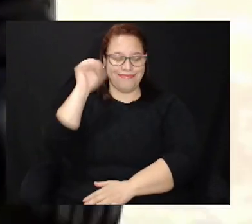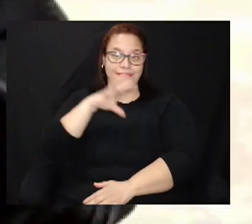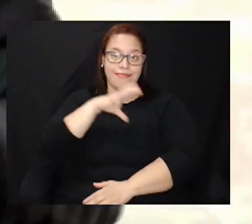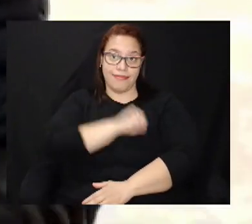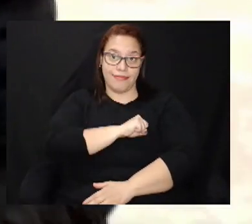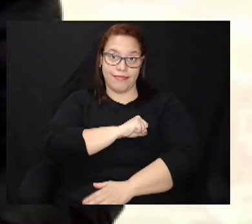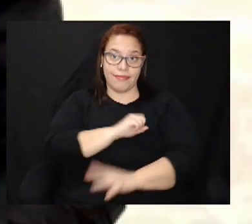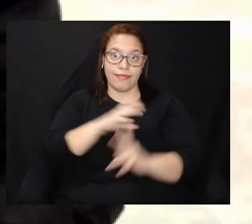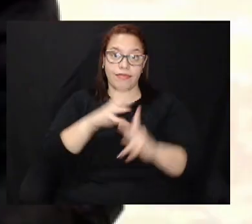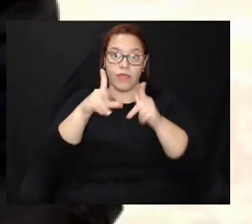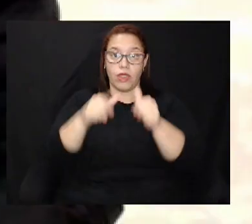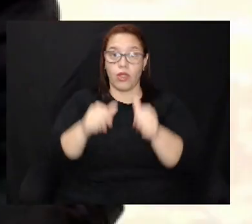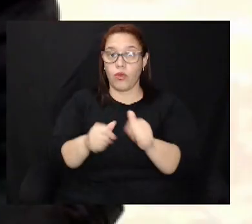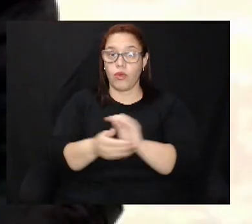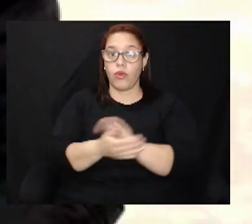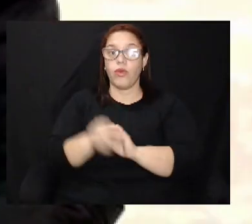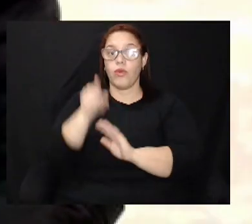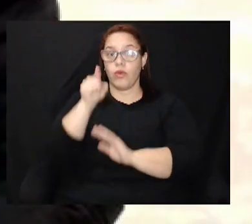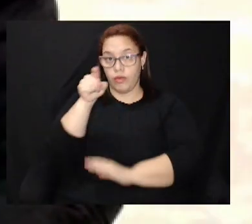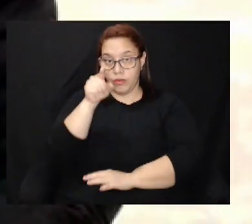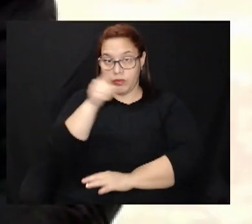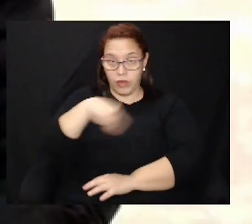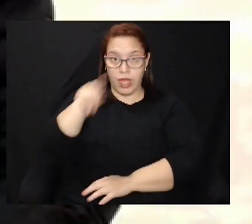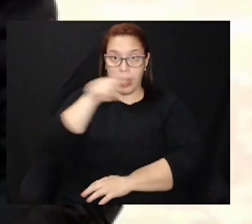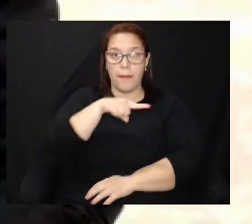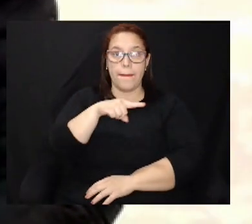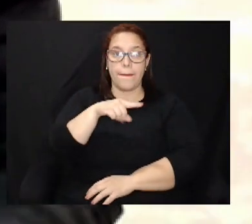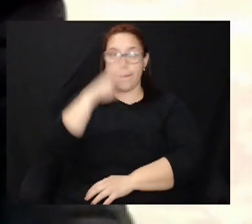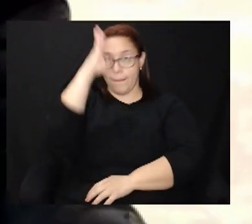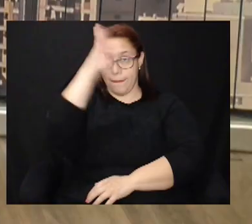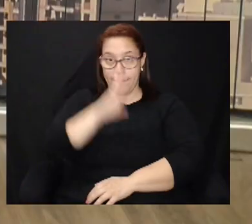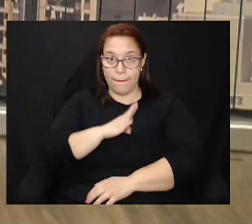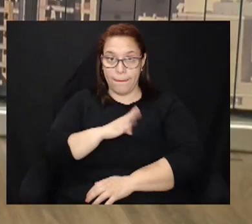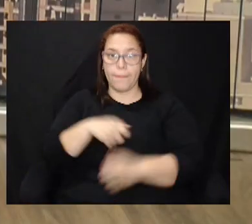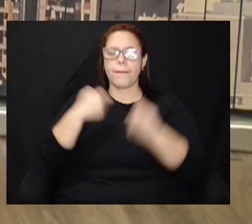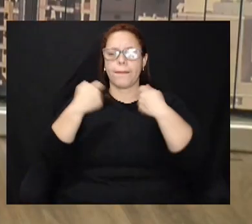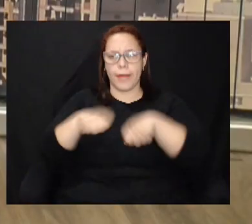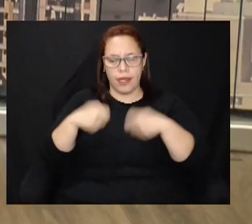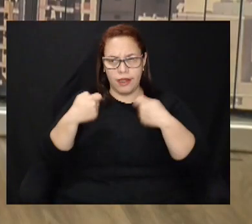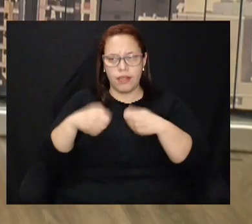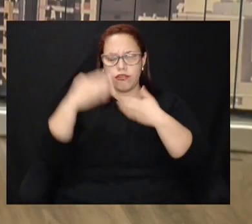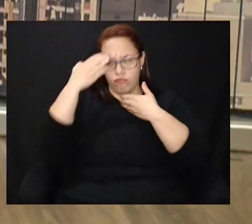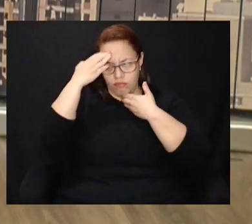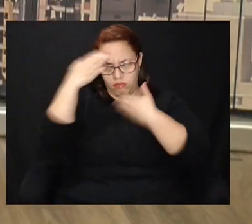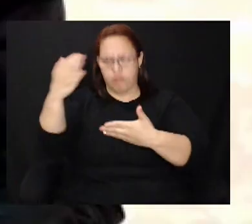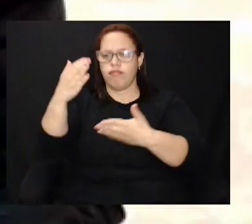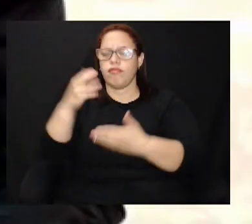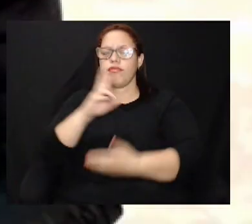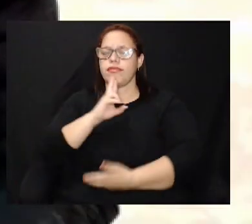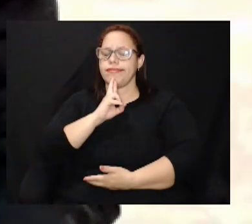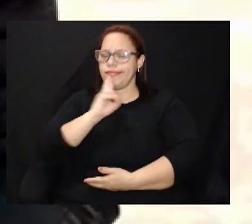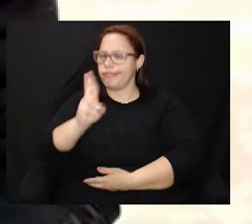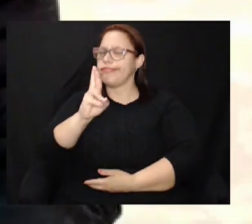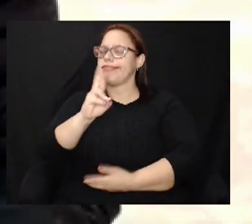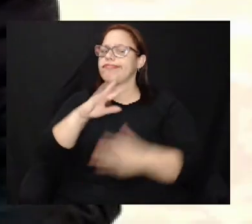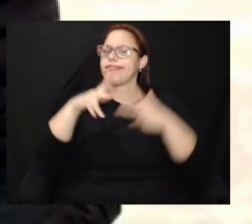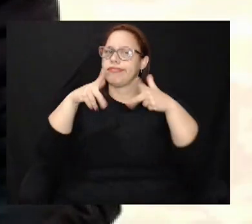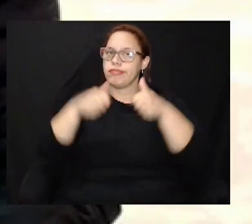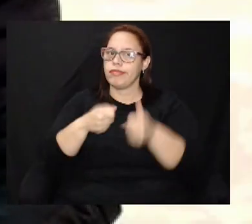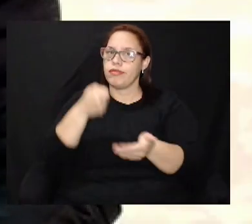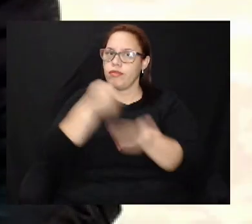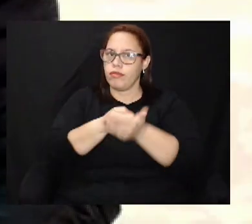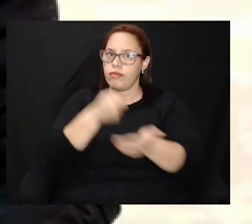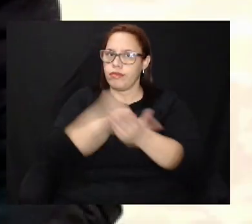biodiversidade. A eles, os brasileiros, devem muito. Esse é o recado que todos falam: floresta em